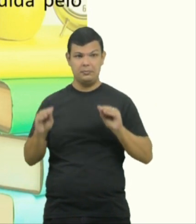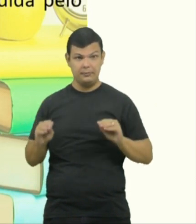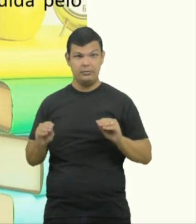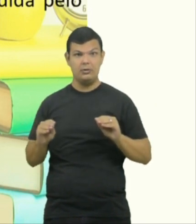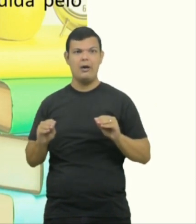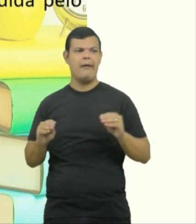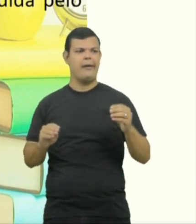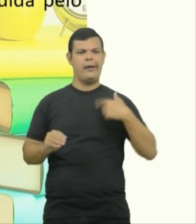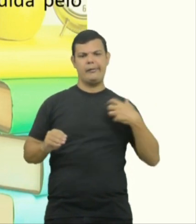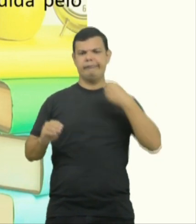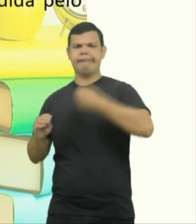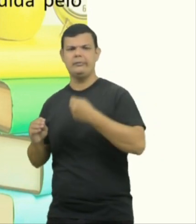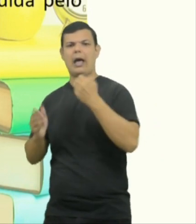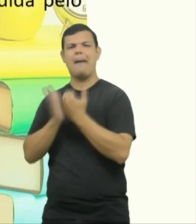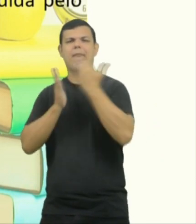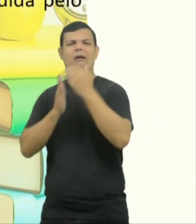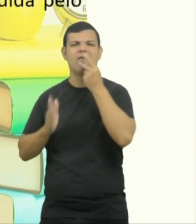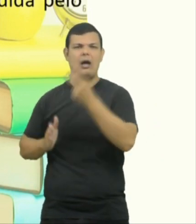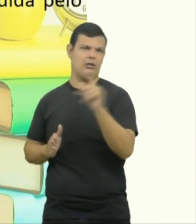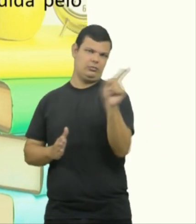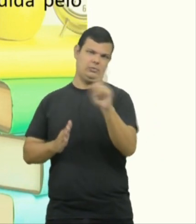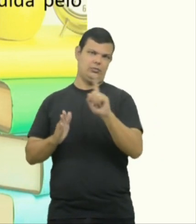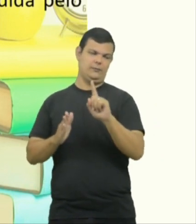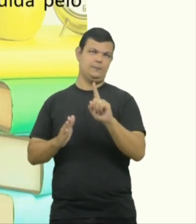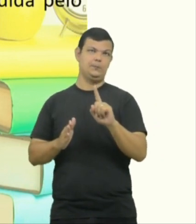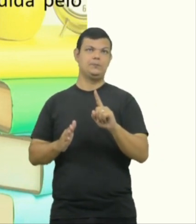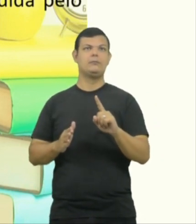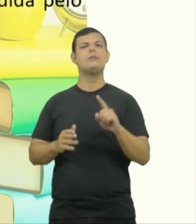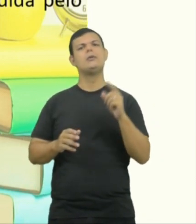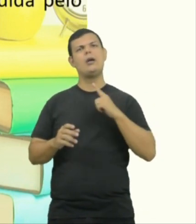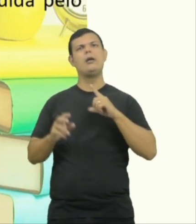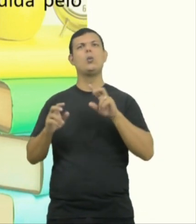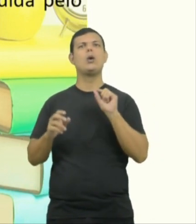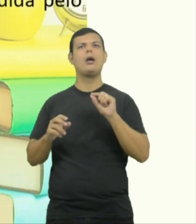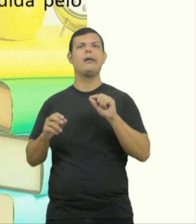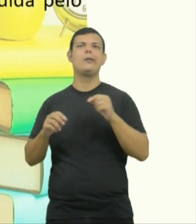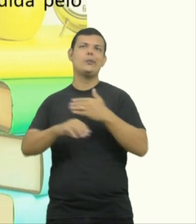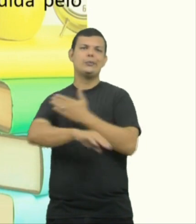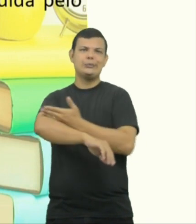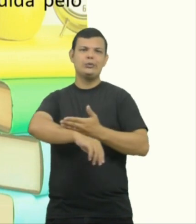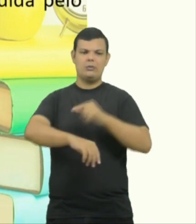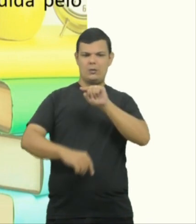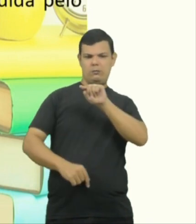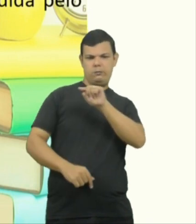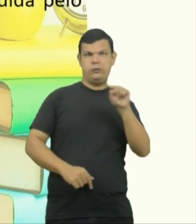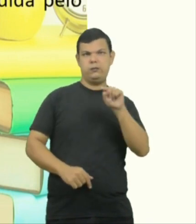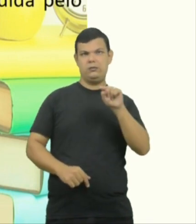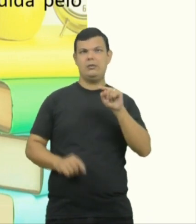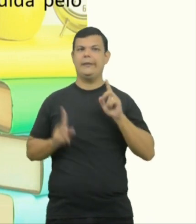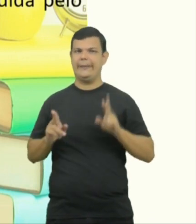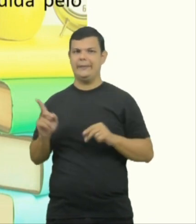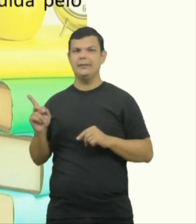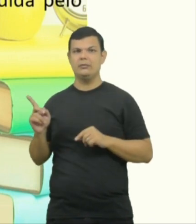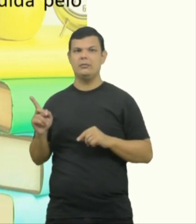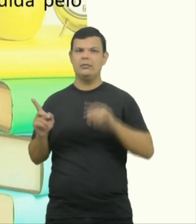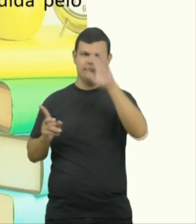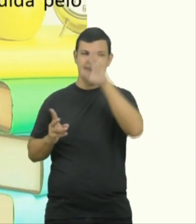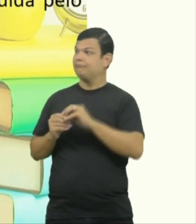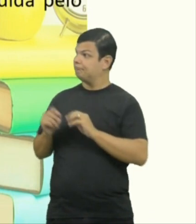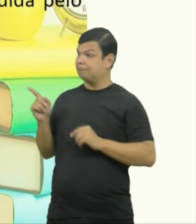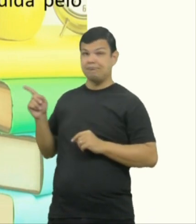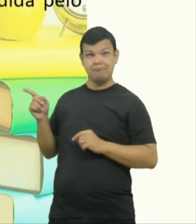haja participação do narrador. No texto narrativo, é antecedida pelo sinal de pontuação chamado de travessão, esse que você está